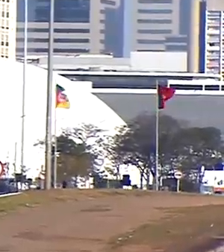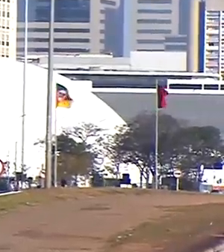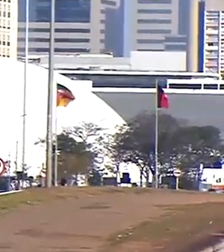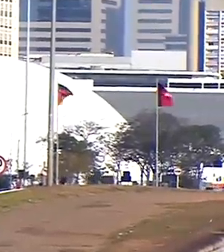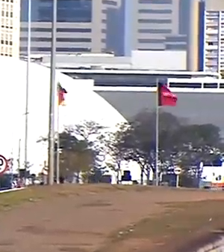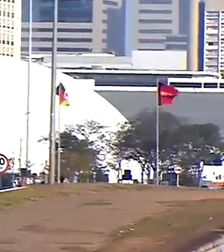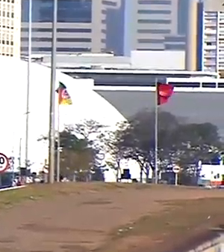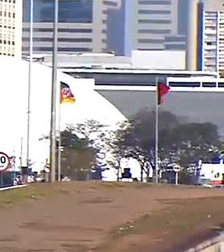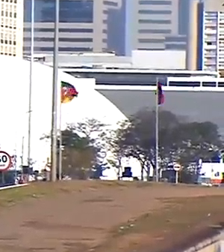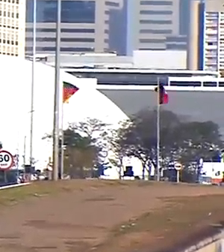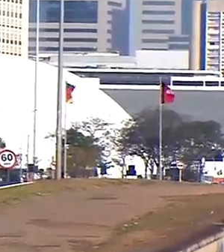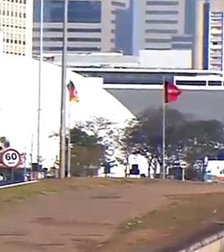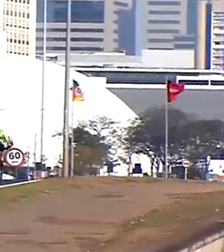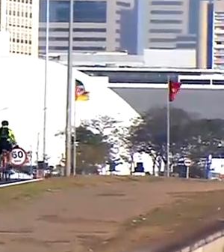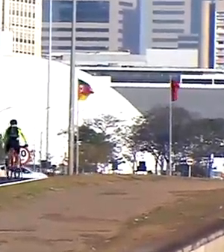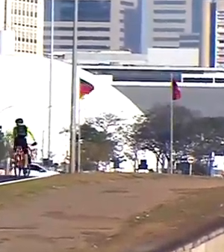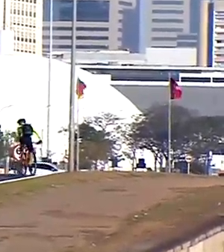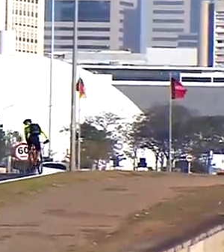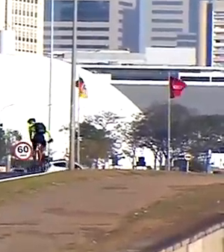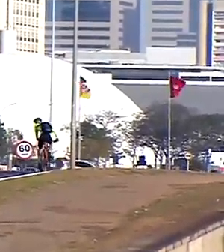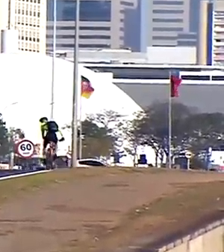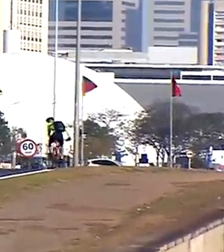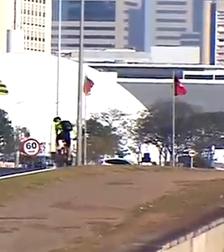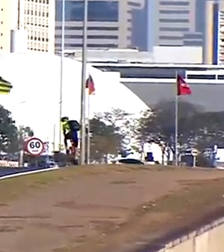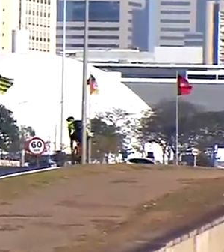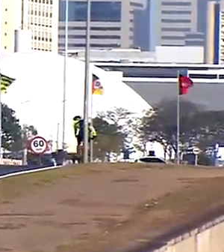Tchau, tchau.